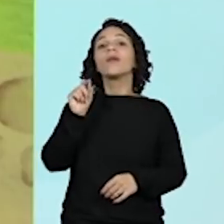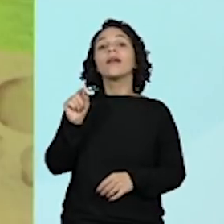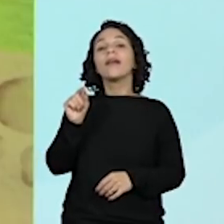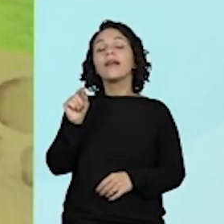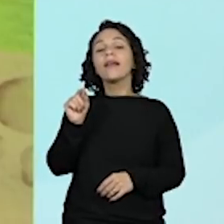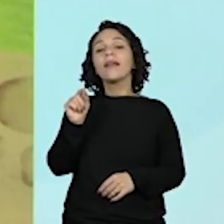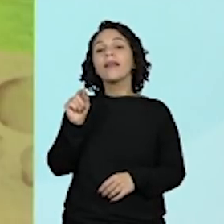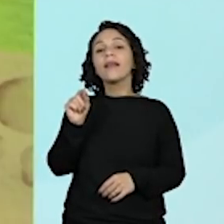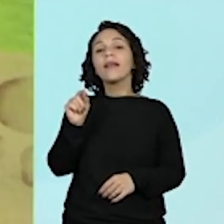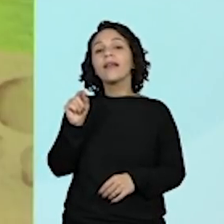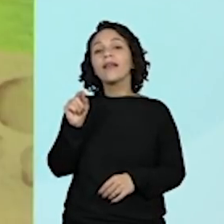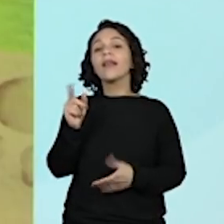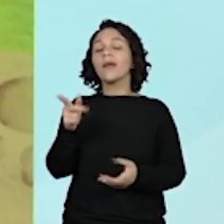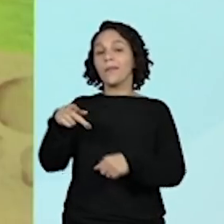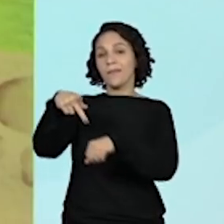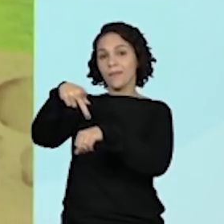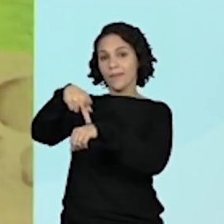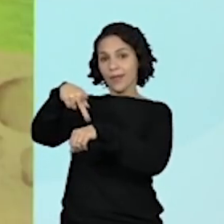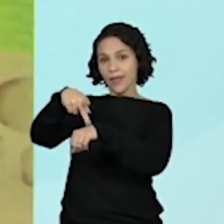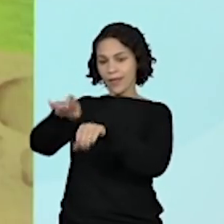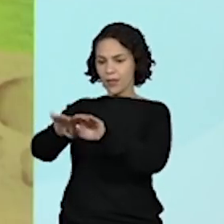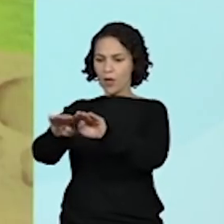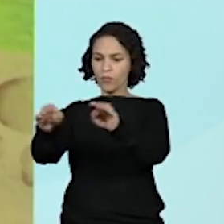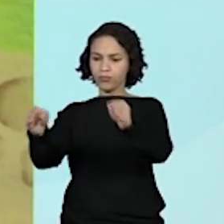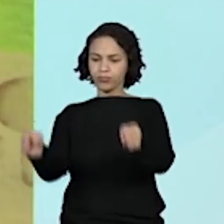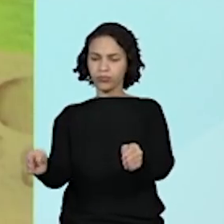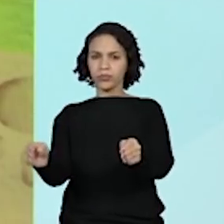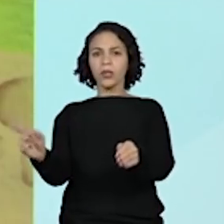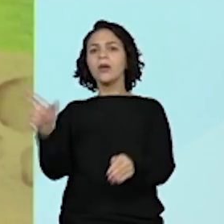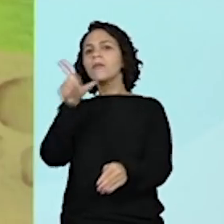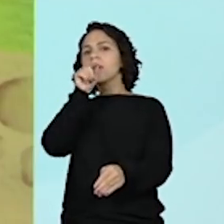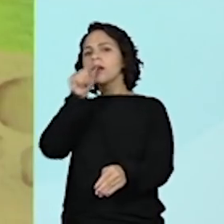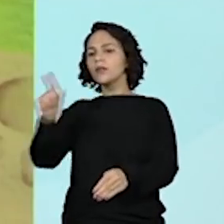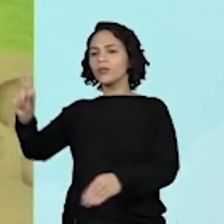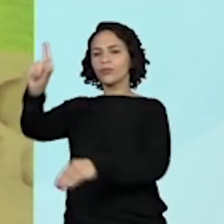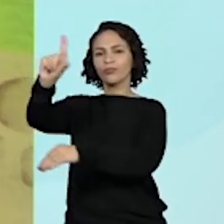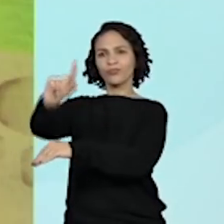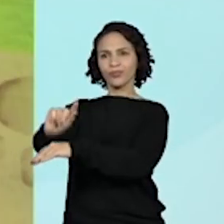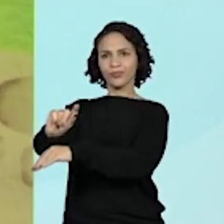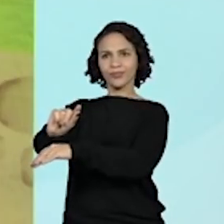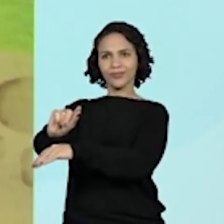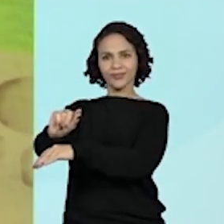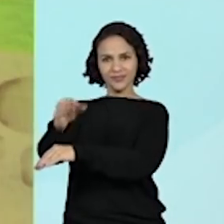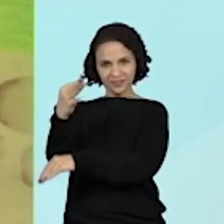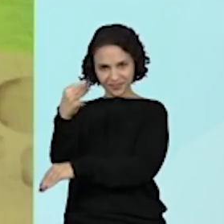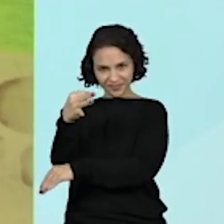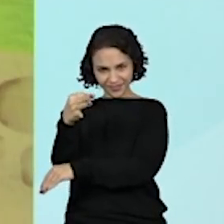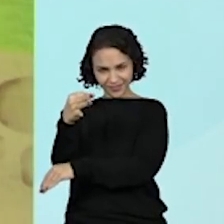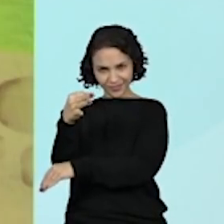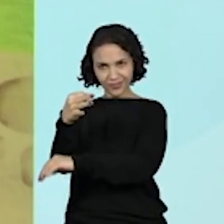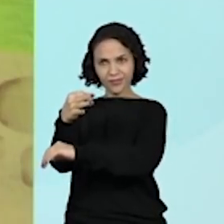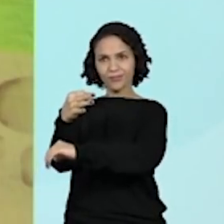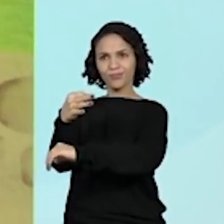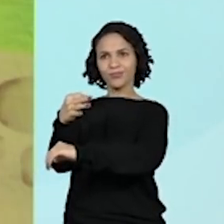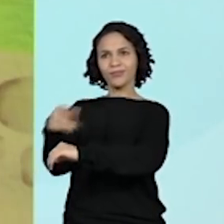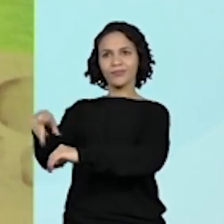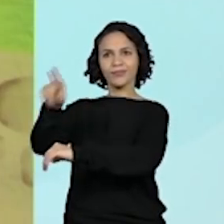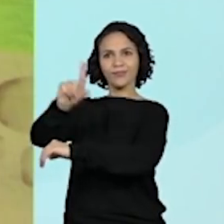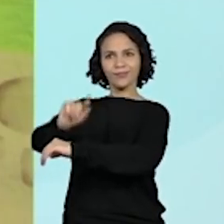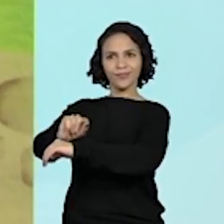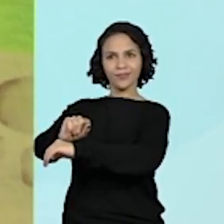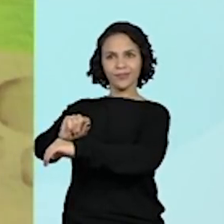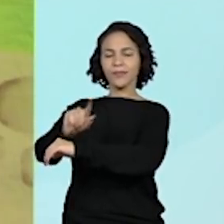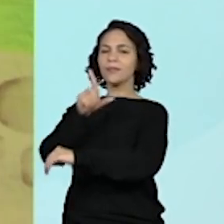Ela deveria procurar uma pedra sobre a qual estaria pousado um pássaro, não foi? E encostar essa varinha que ela recebeu de